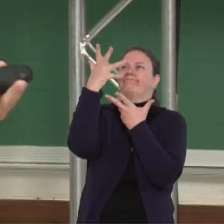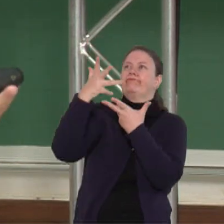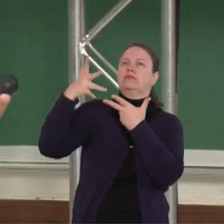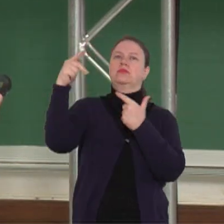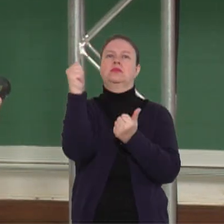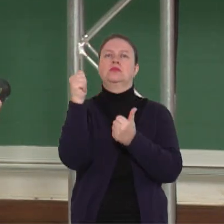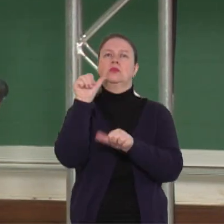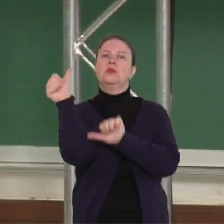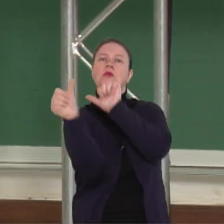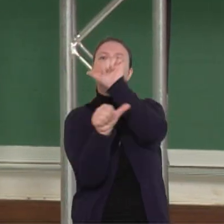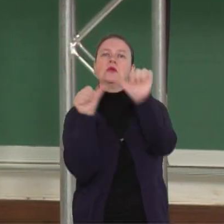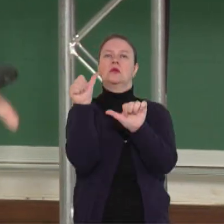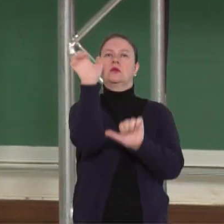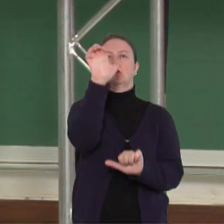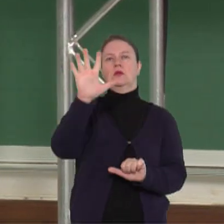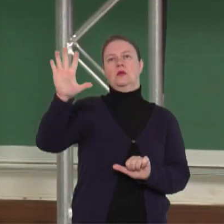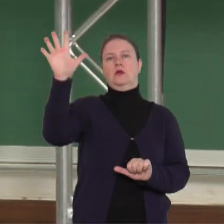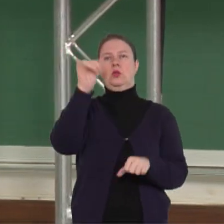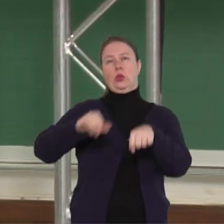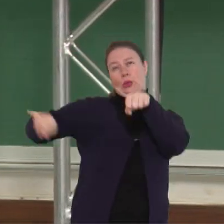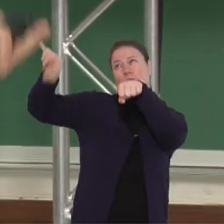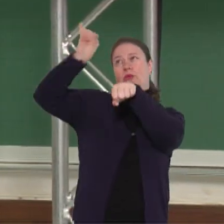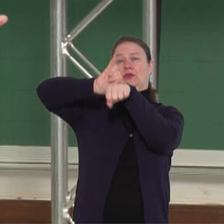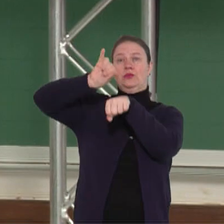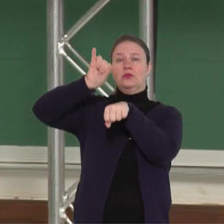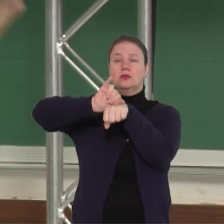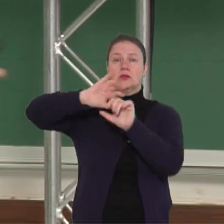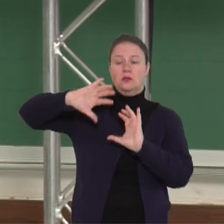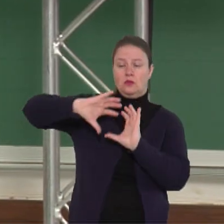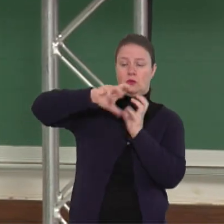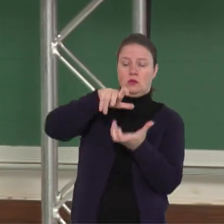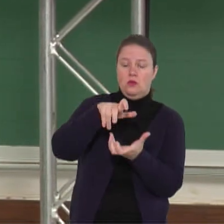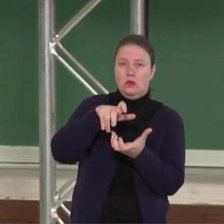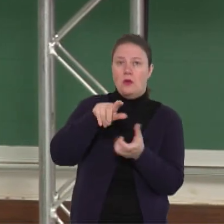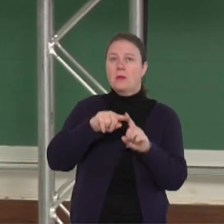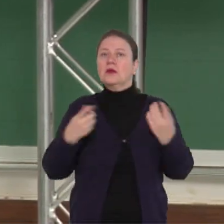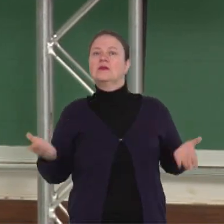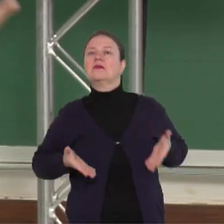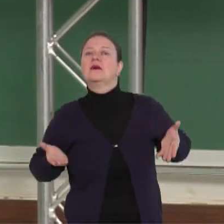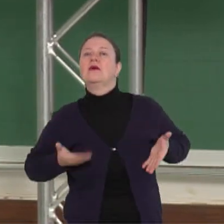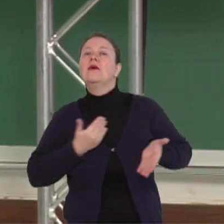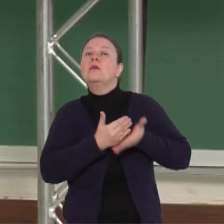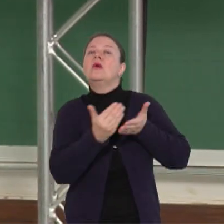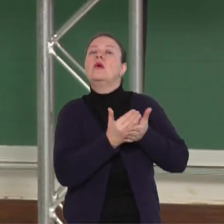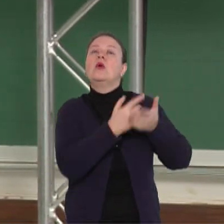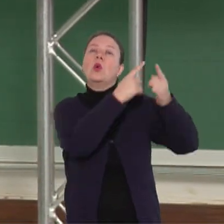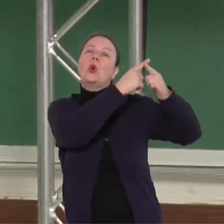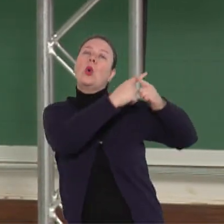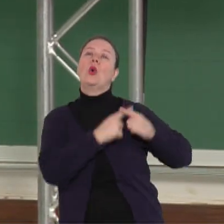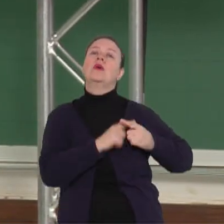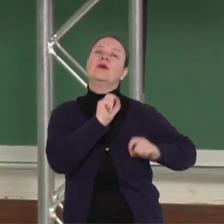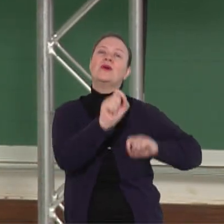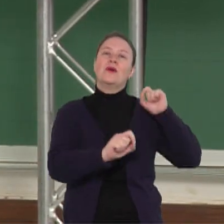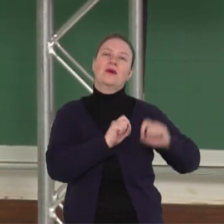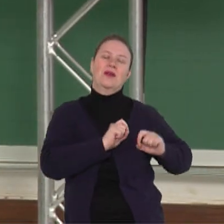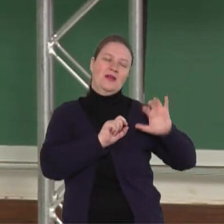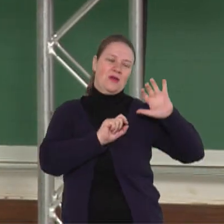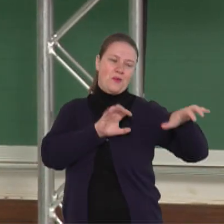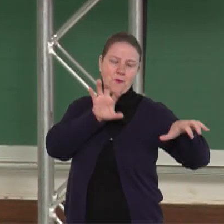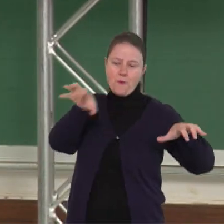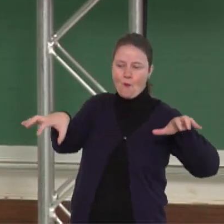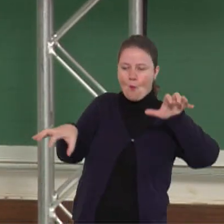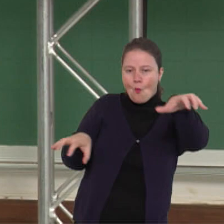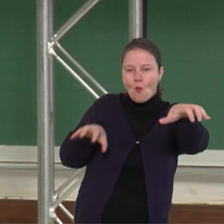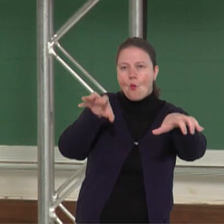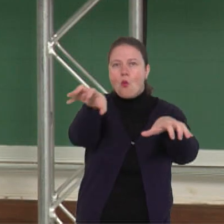transformar novamente a Europa no centro do mundo. Só que agora eles têm concorrências, né? Eles têm colônias que são fortes, né, como